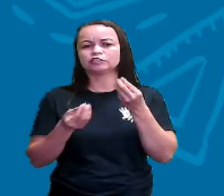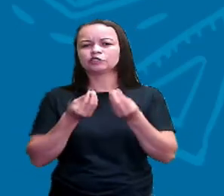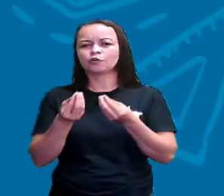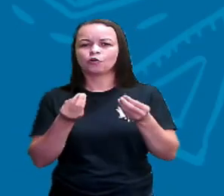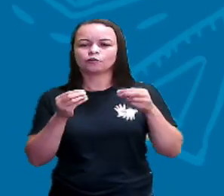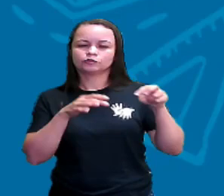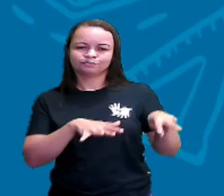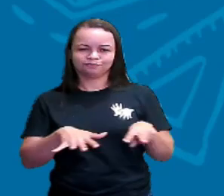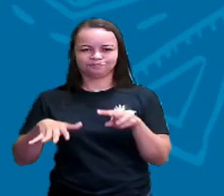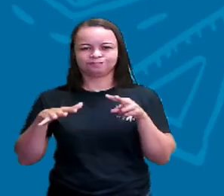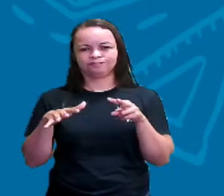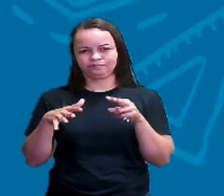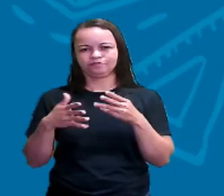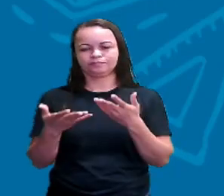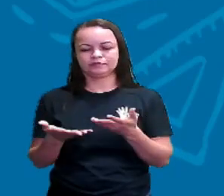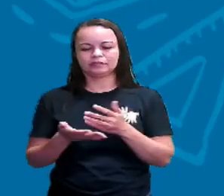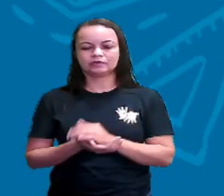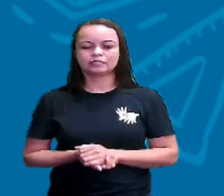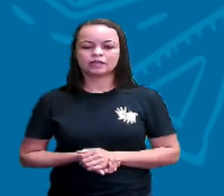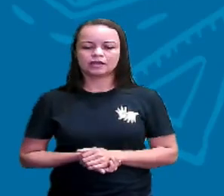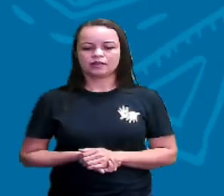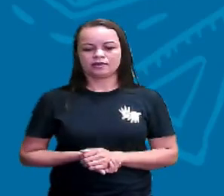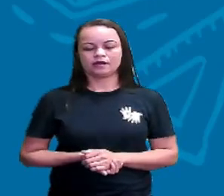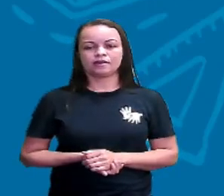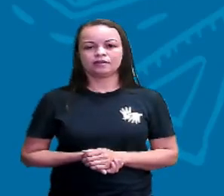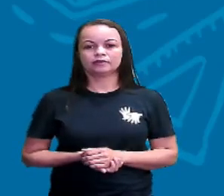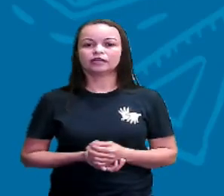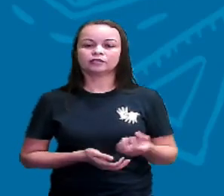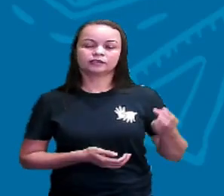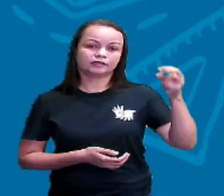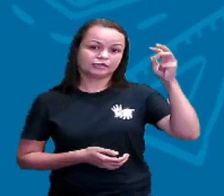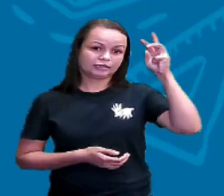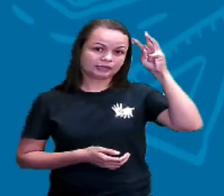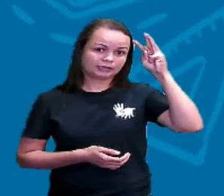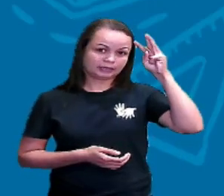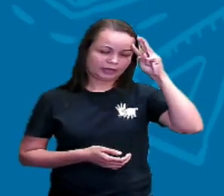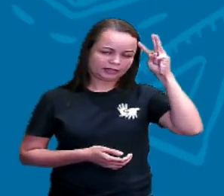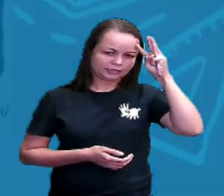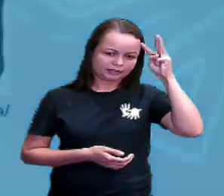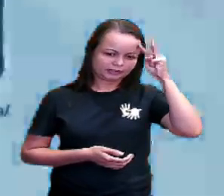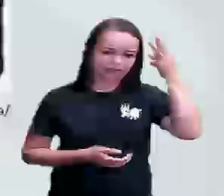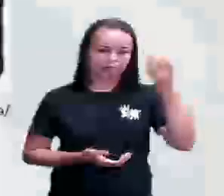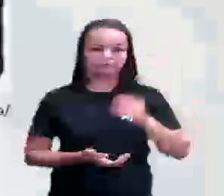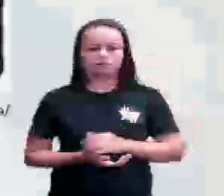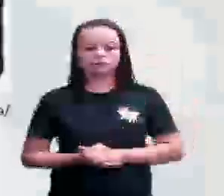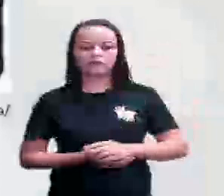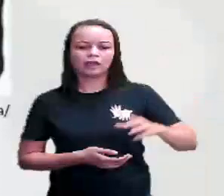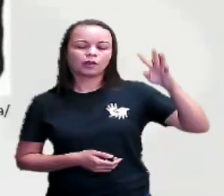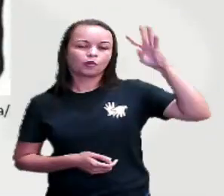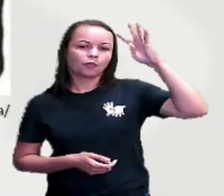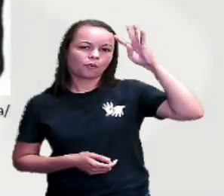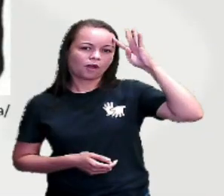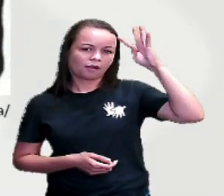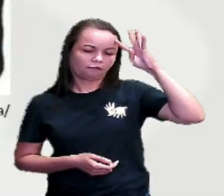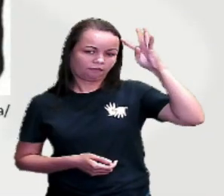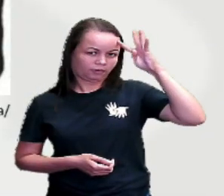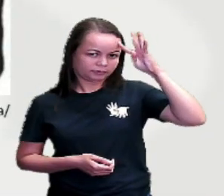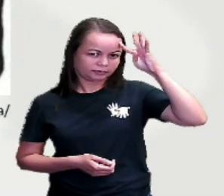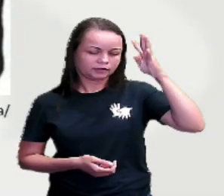os dias da semana. Martes, que é a terça-feira. Miércoles, que é